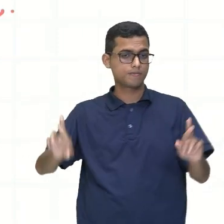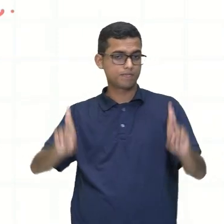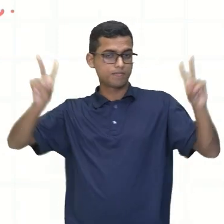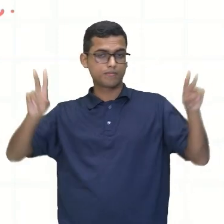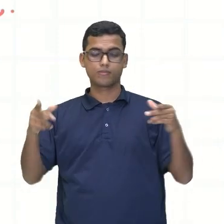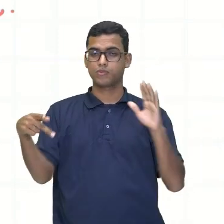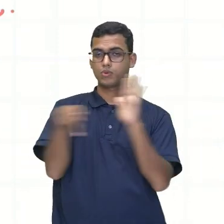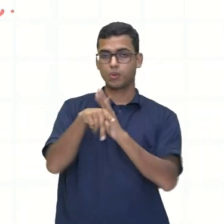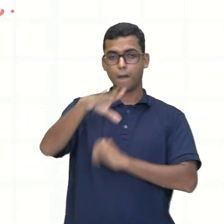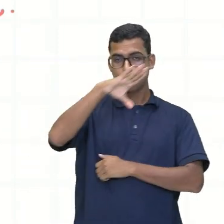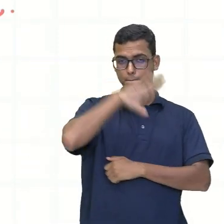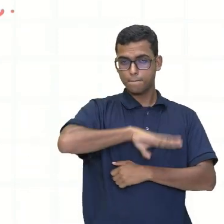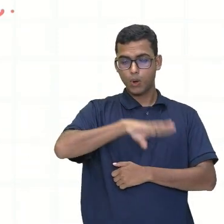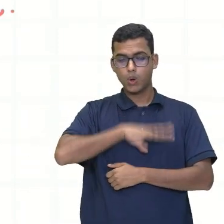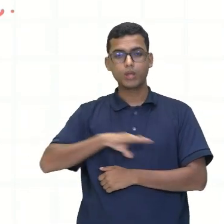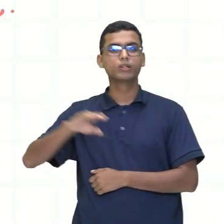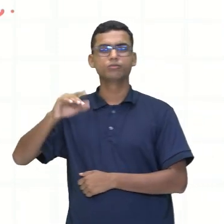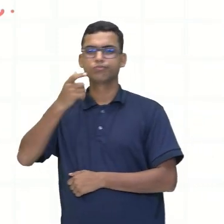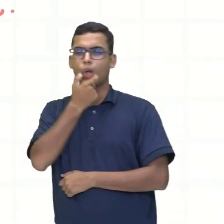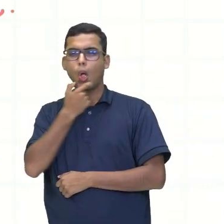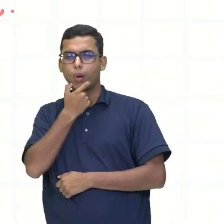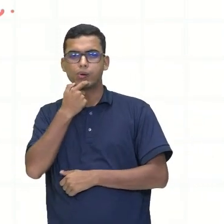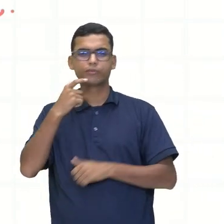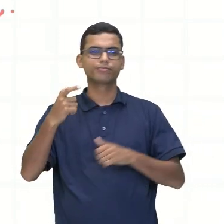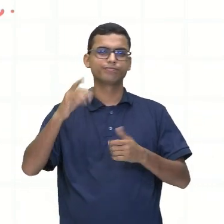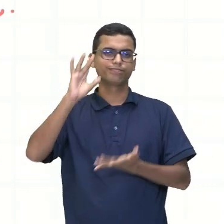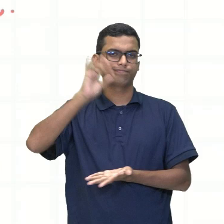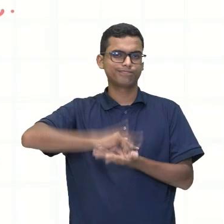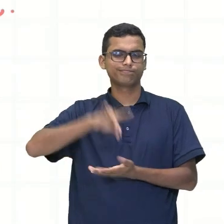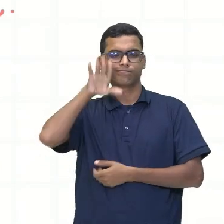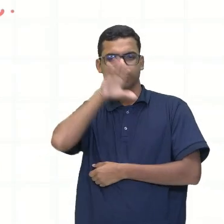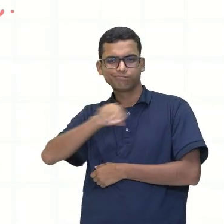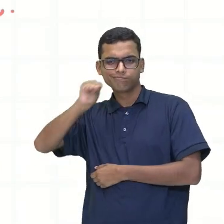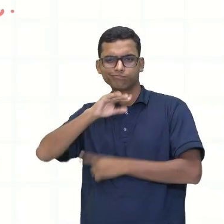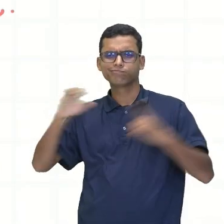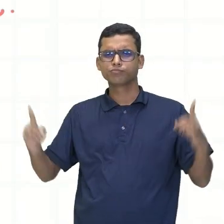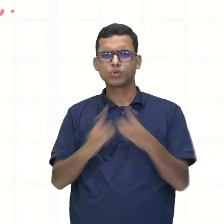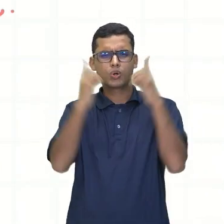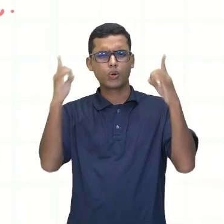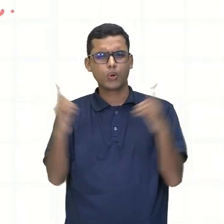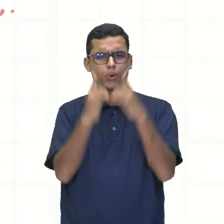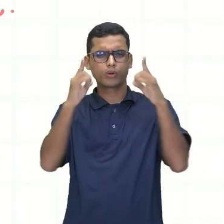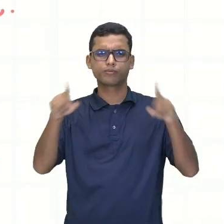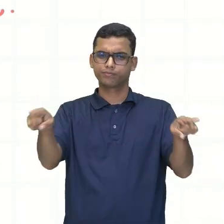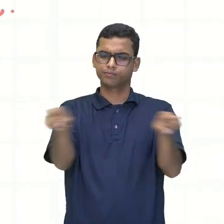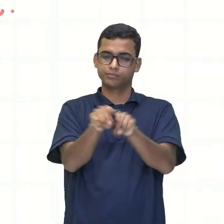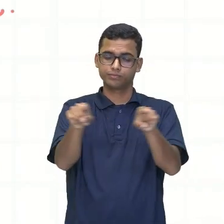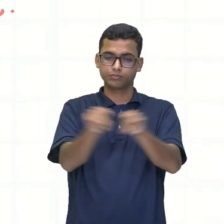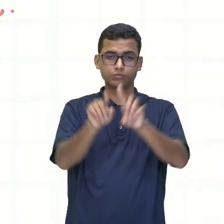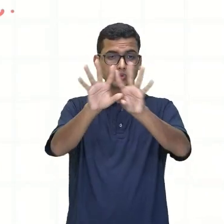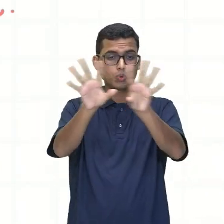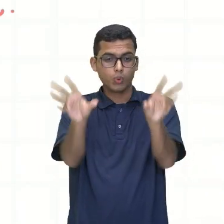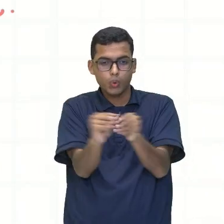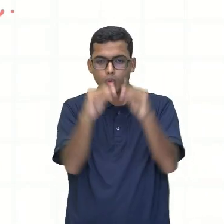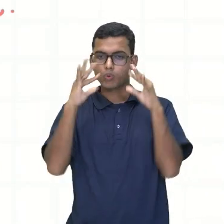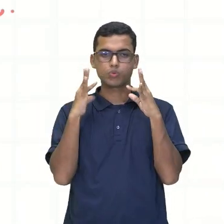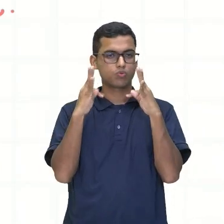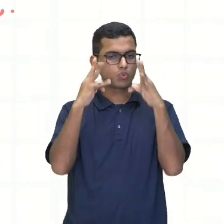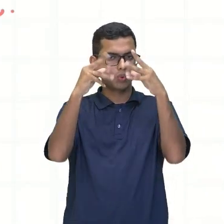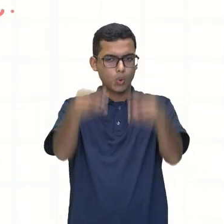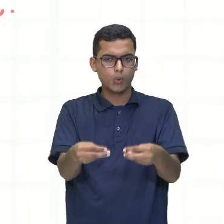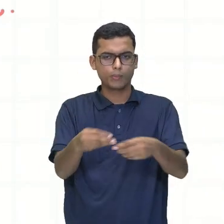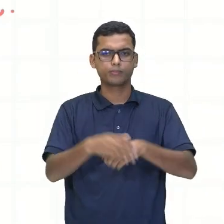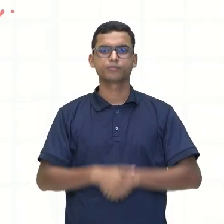inglesa quanto na língua portuguesa, a fala é mais dinâmica, né? A gente reduz tudo, e